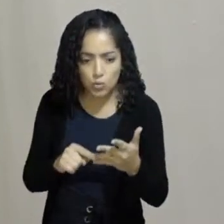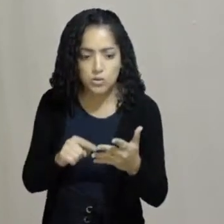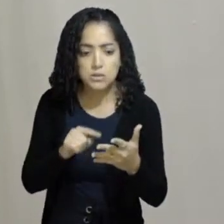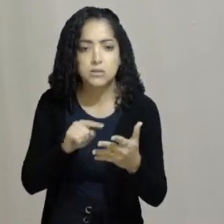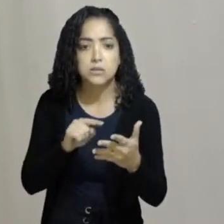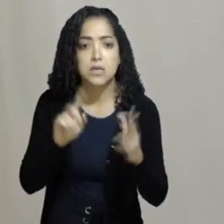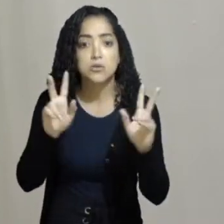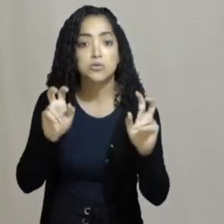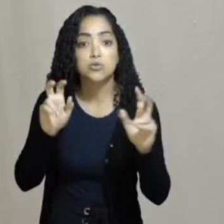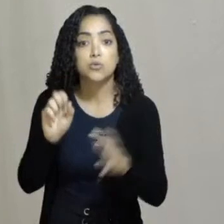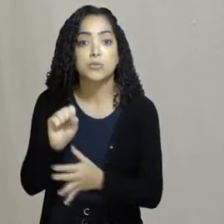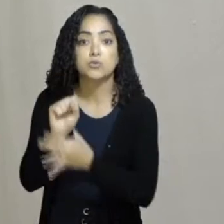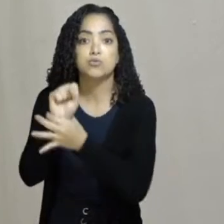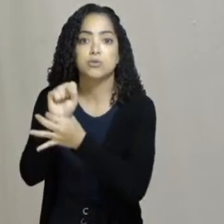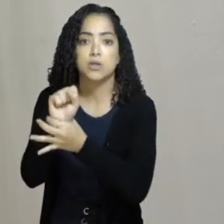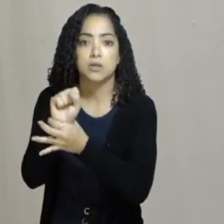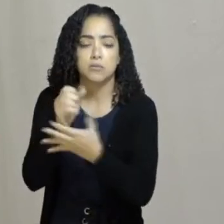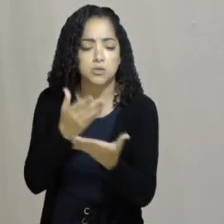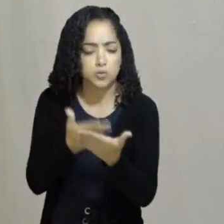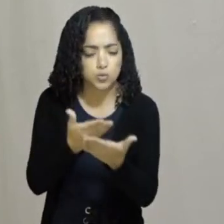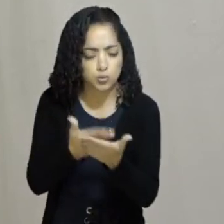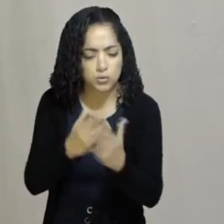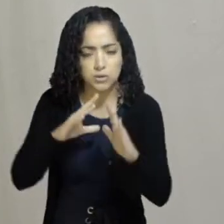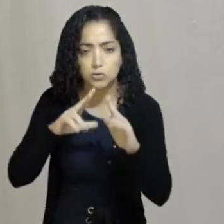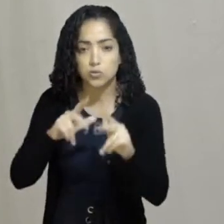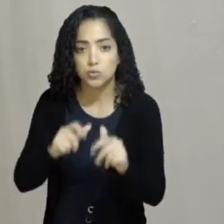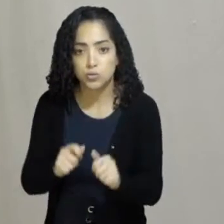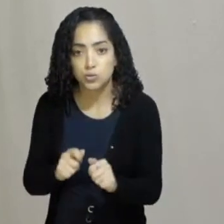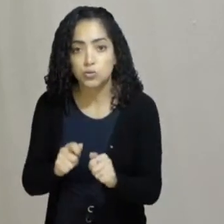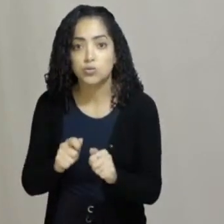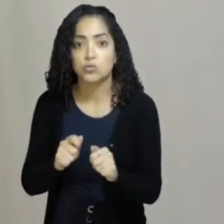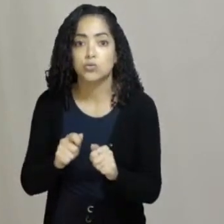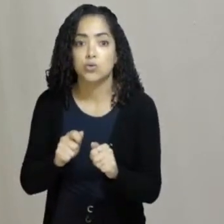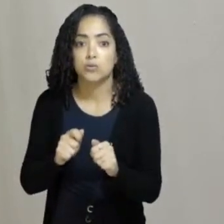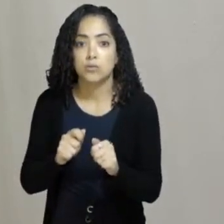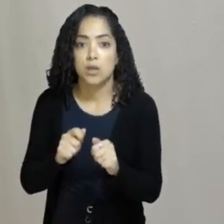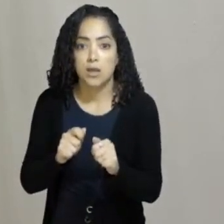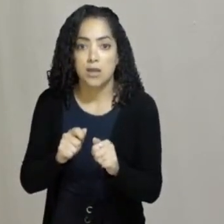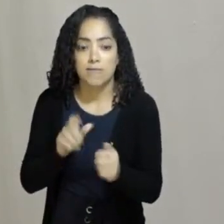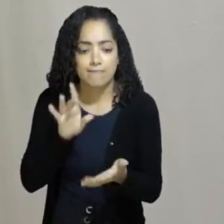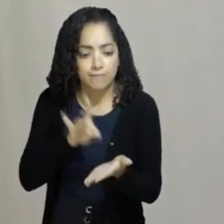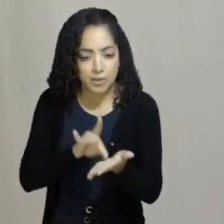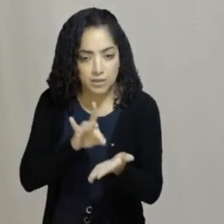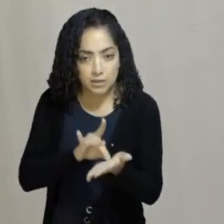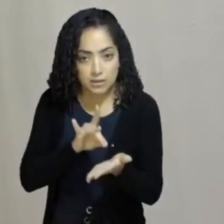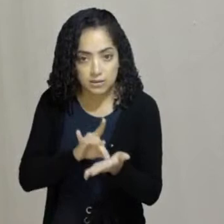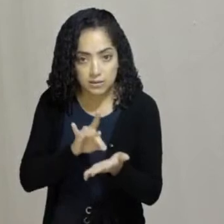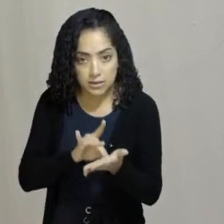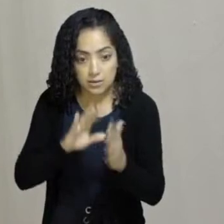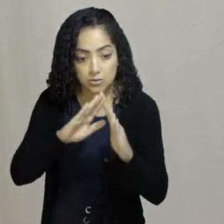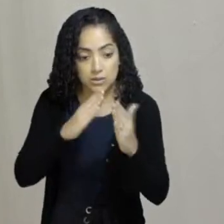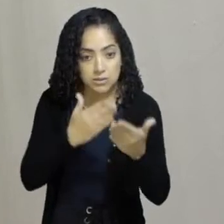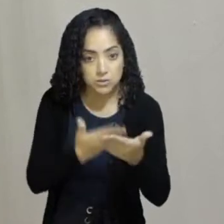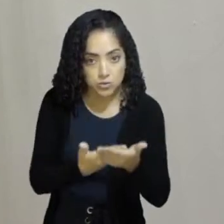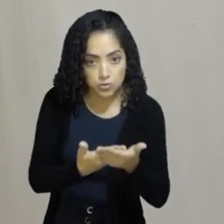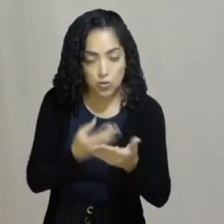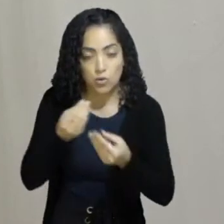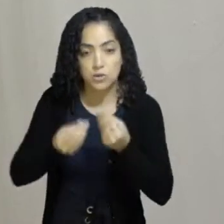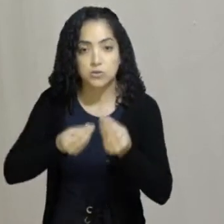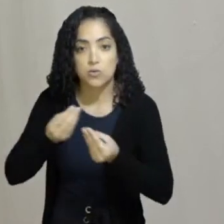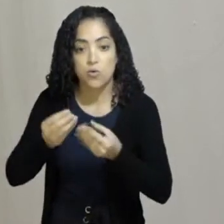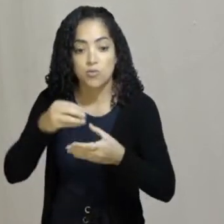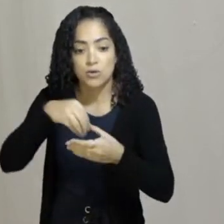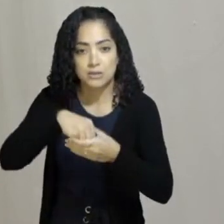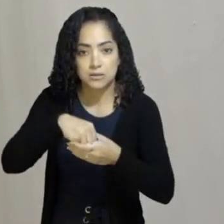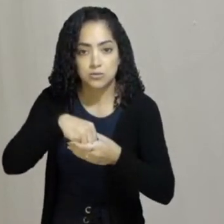estudando todas as possibilidades um raio x verdadeiro das escolas dentro